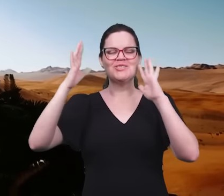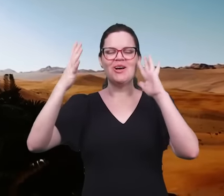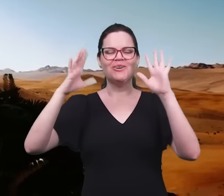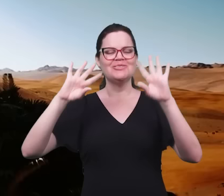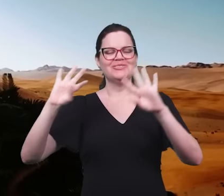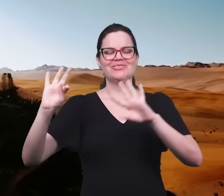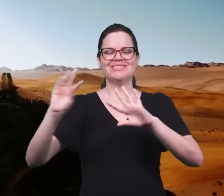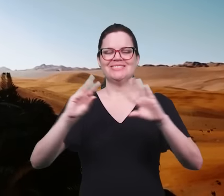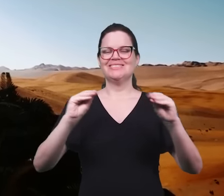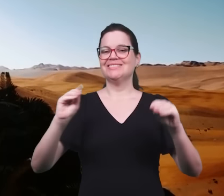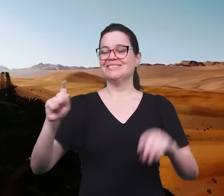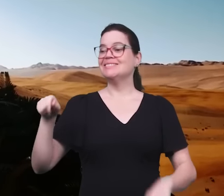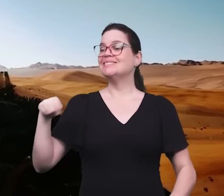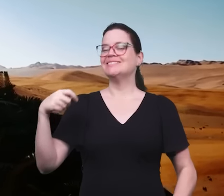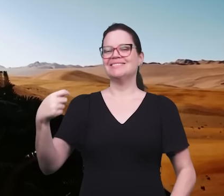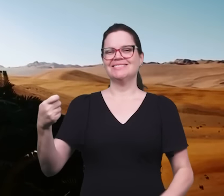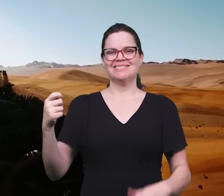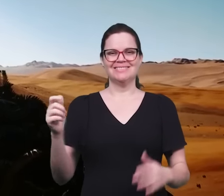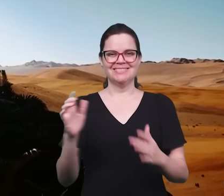revelada em Jesus.